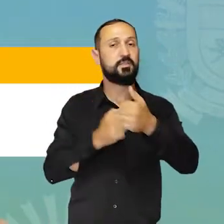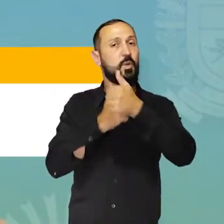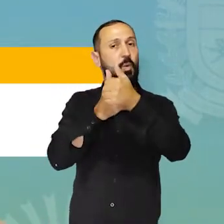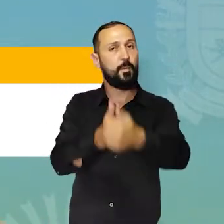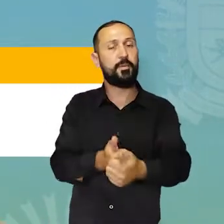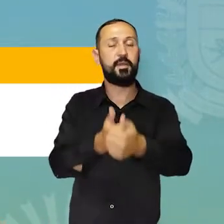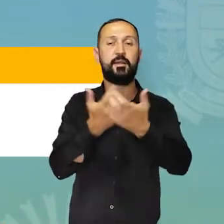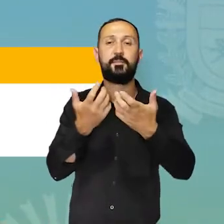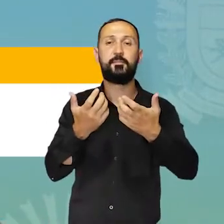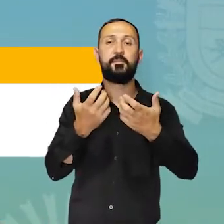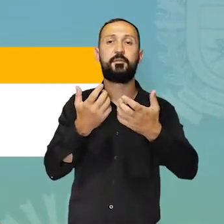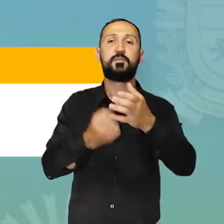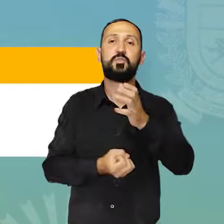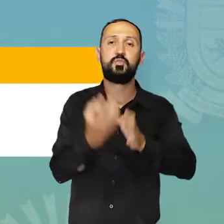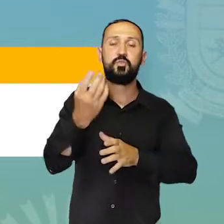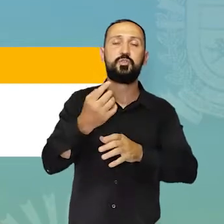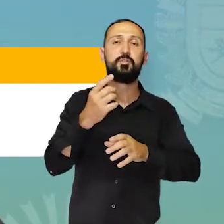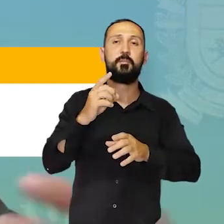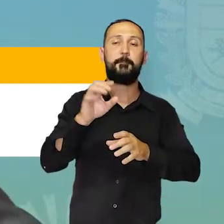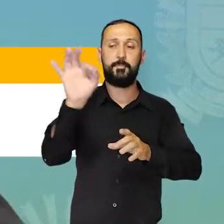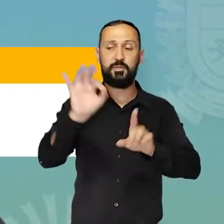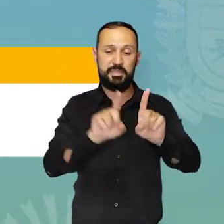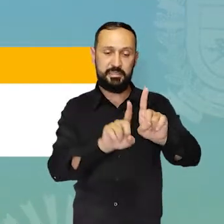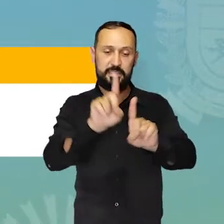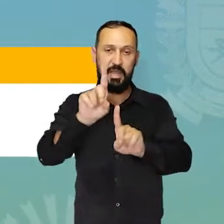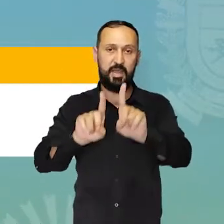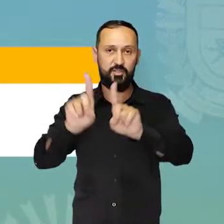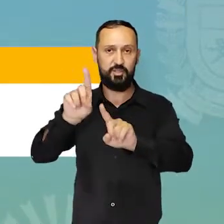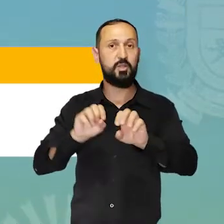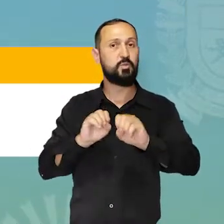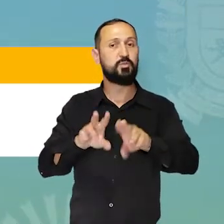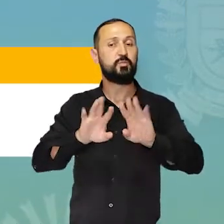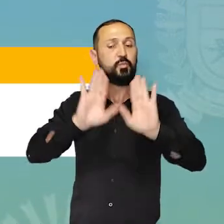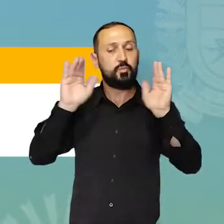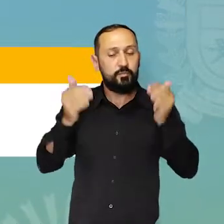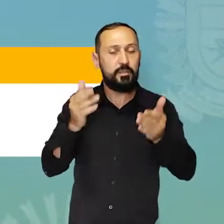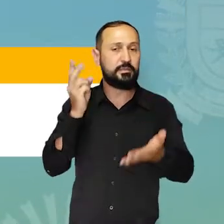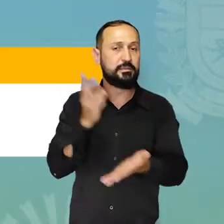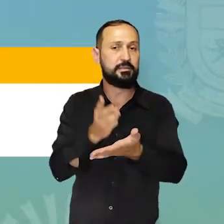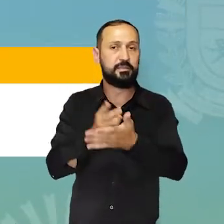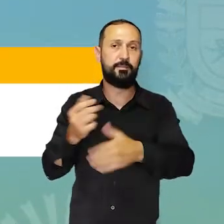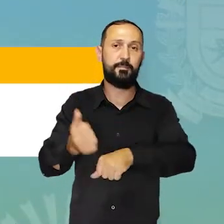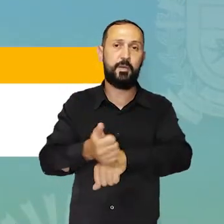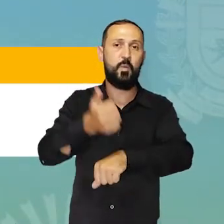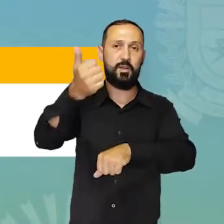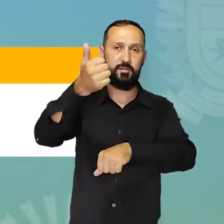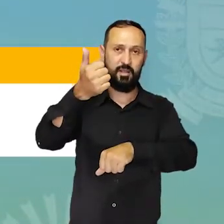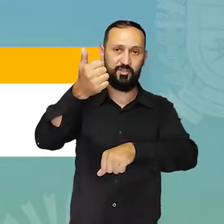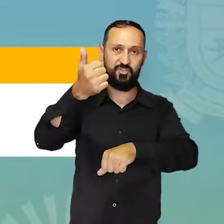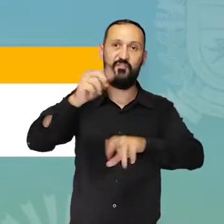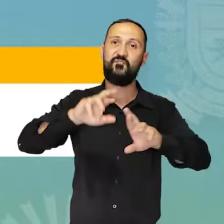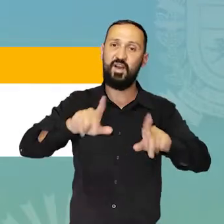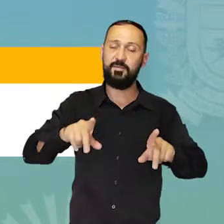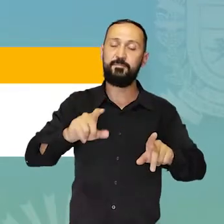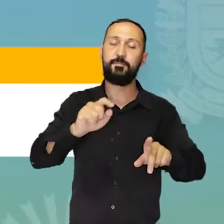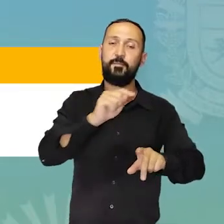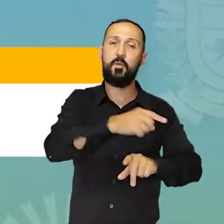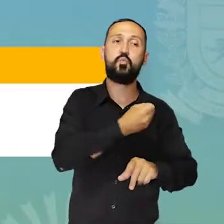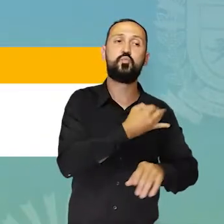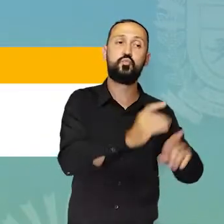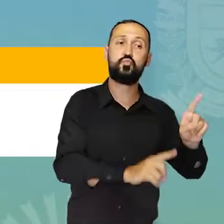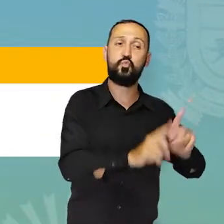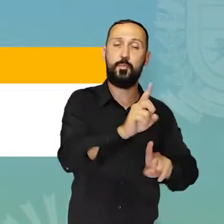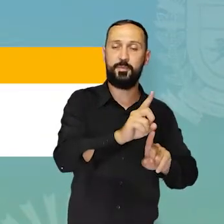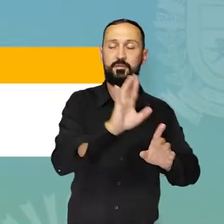sistema de acompanhamento o sistema que criam o índice Educacional sempre voltado para qualidade da educação uma